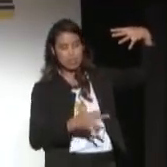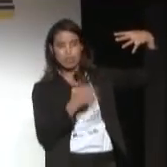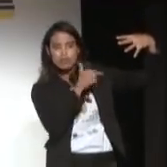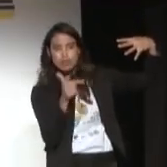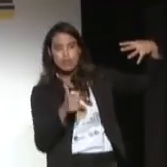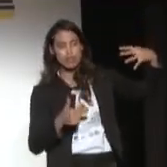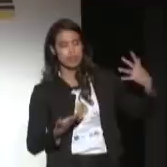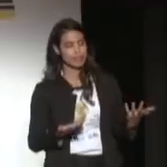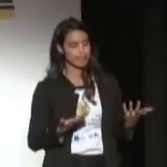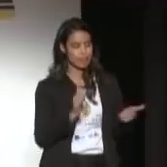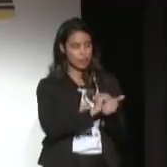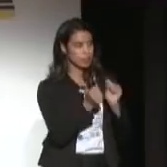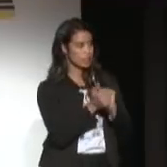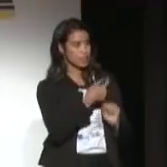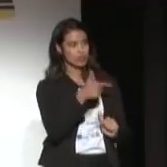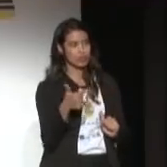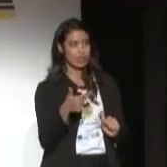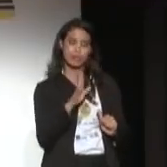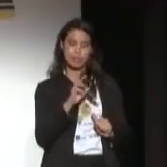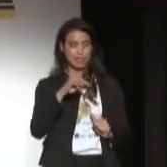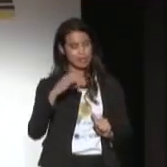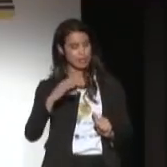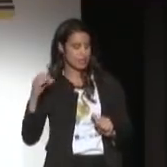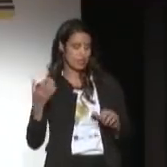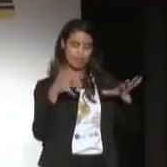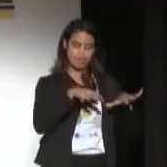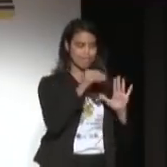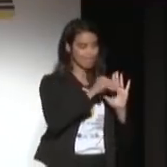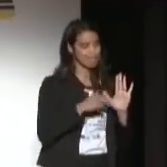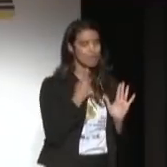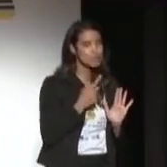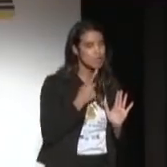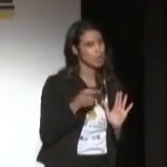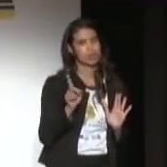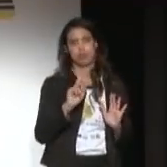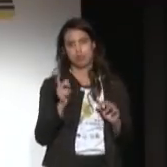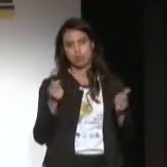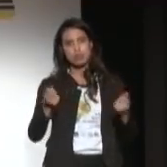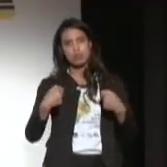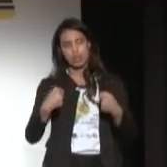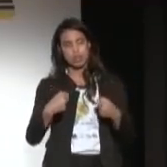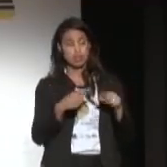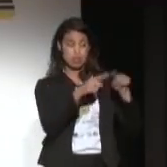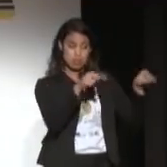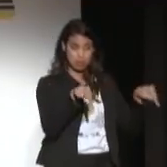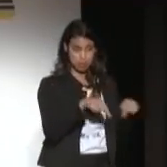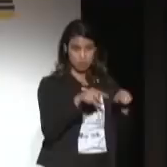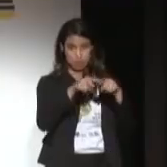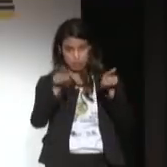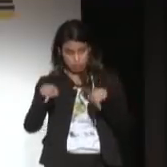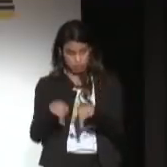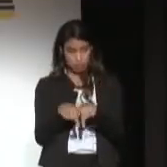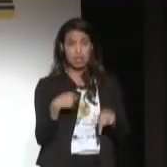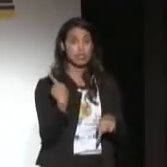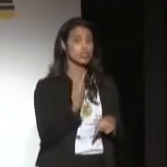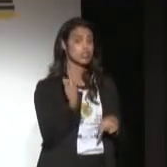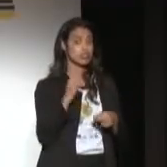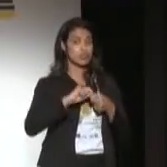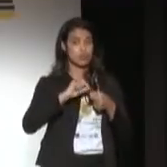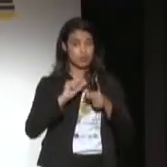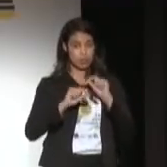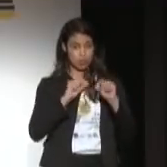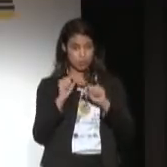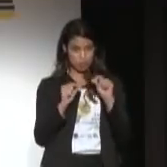vai... Não dá para implementar. Dá. Tá? O que nós fizemos justamente nessas classes? Nós estamos com sequências didáticas